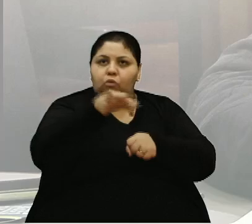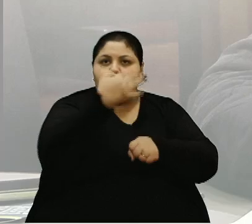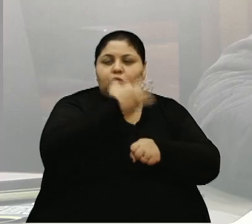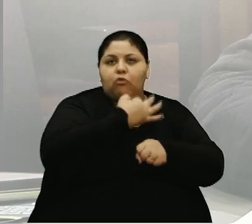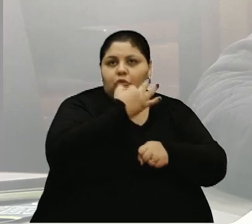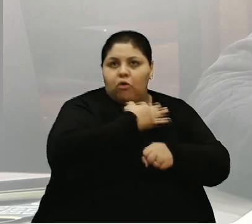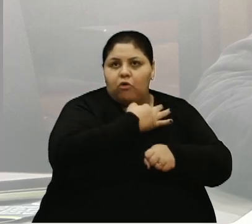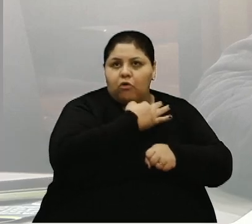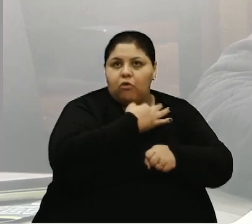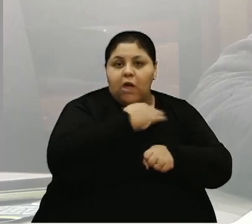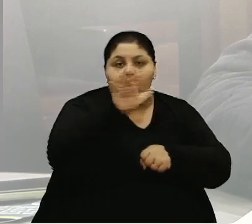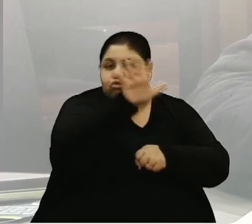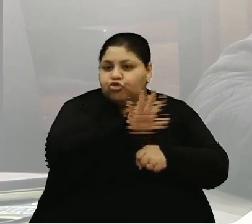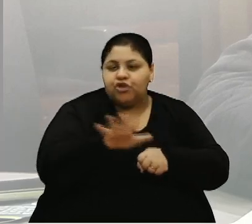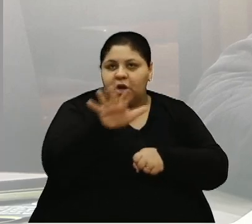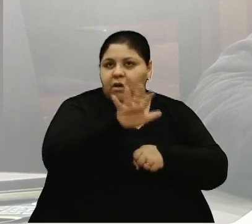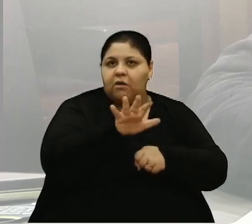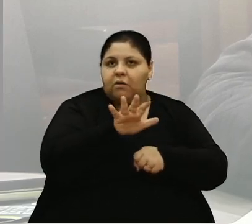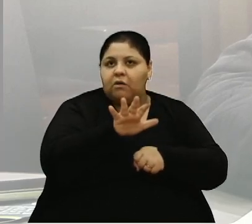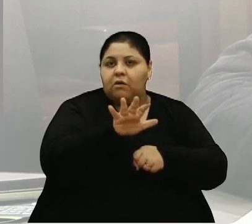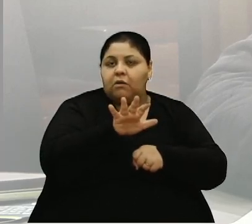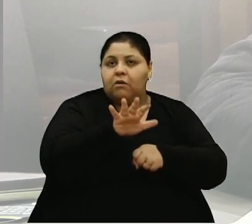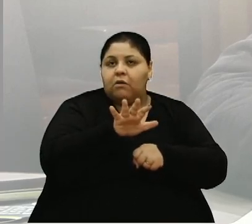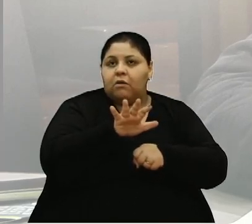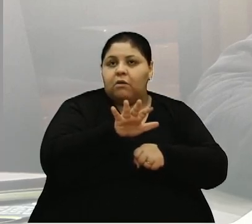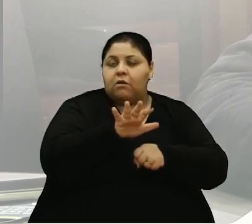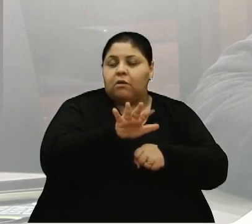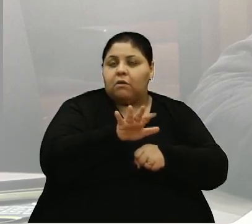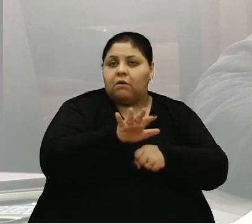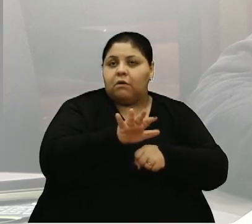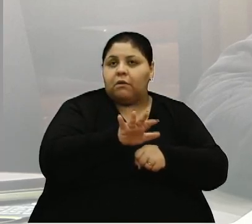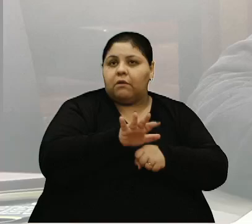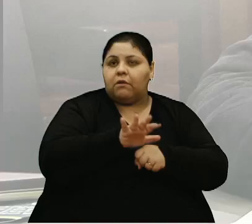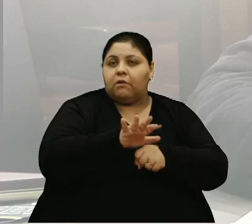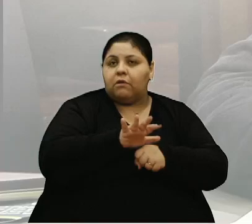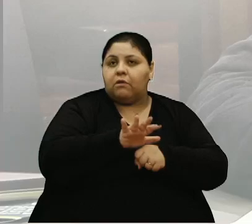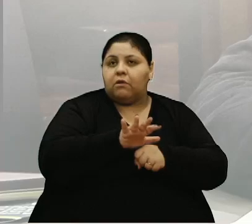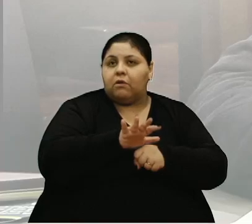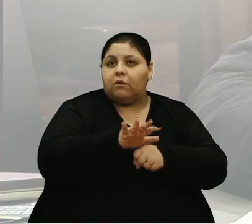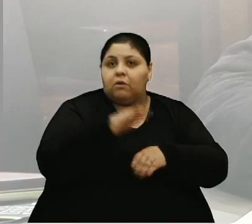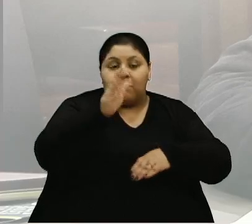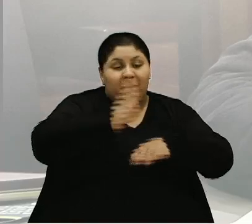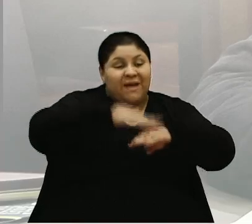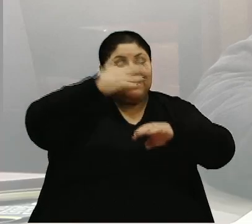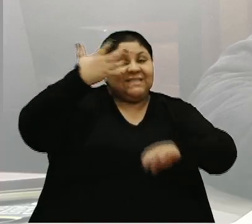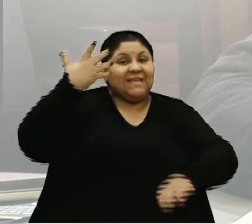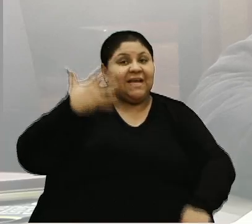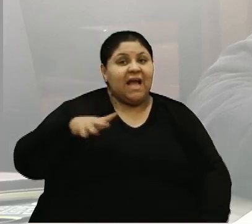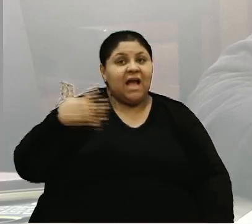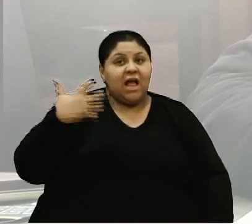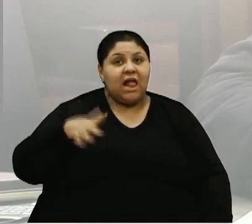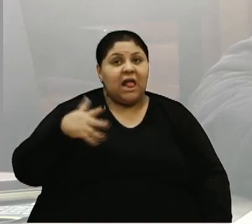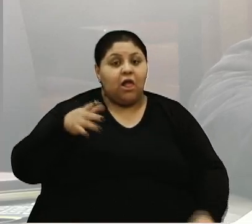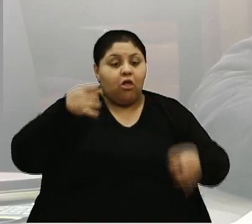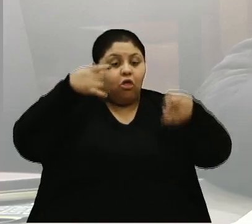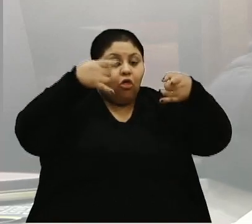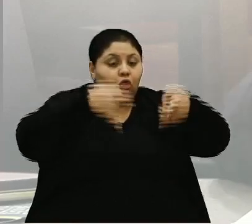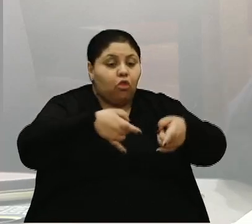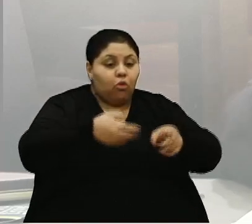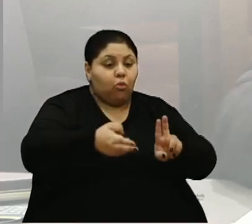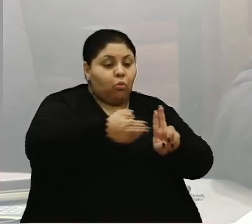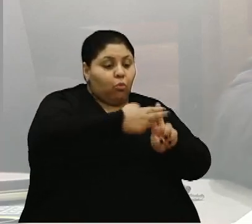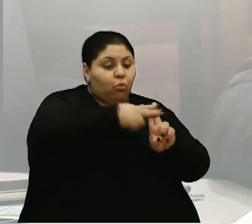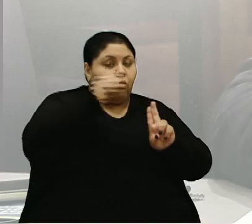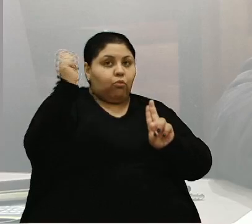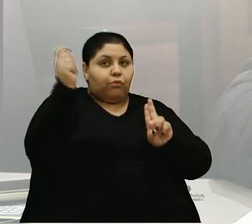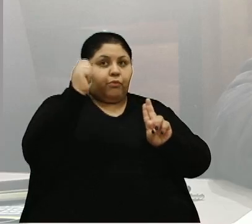Hospital Geral, que, siga-se de passagem, que é um dos mais caros leitos SUS do Rio Grande do